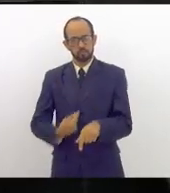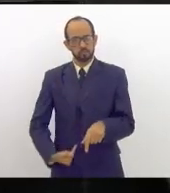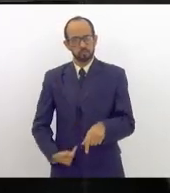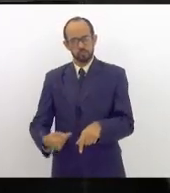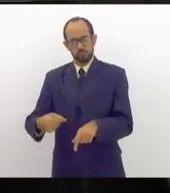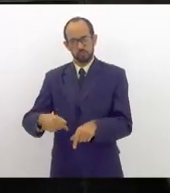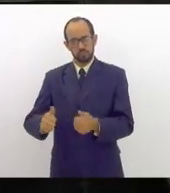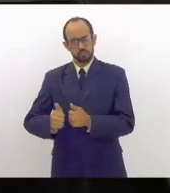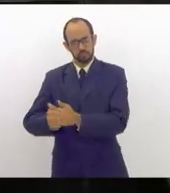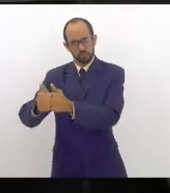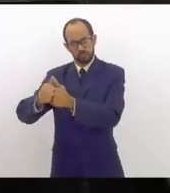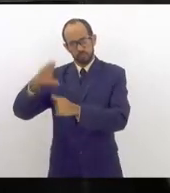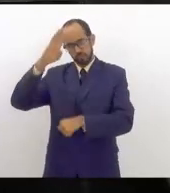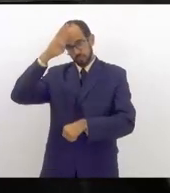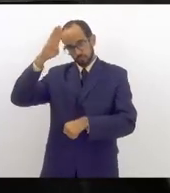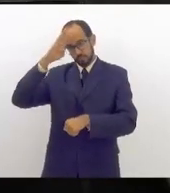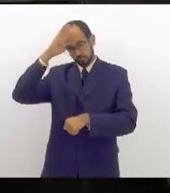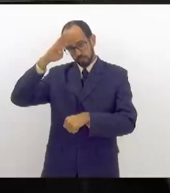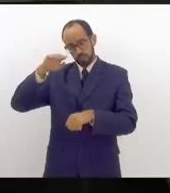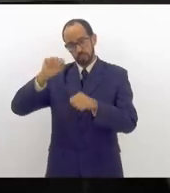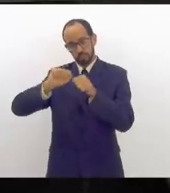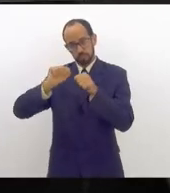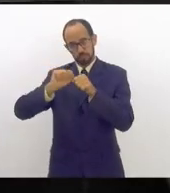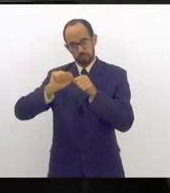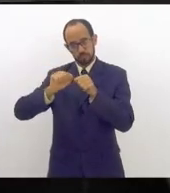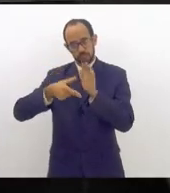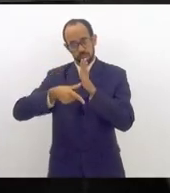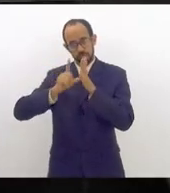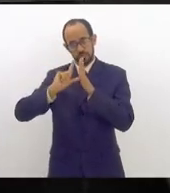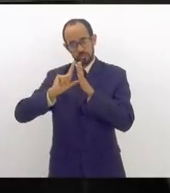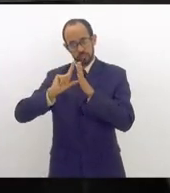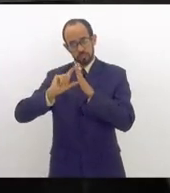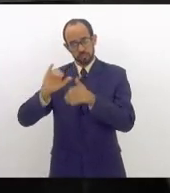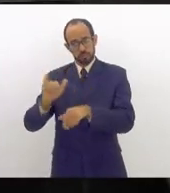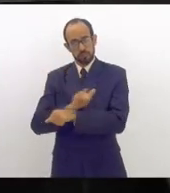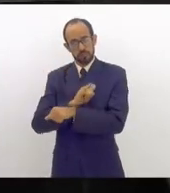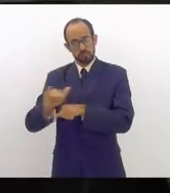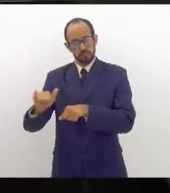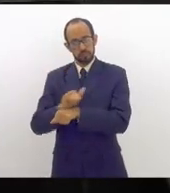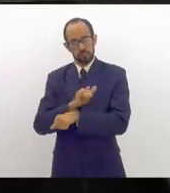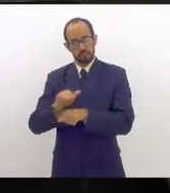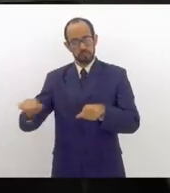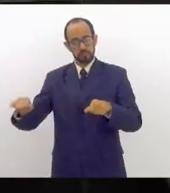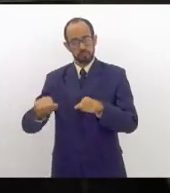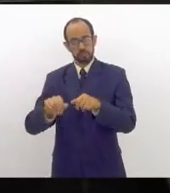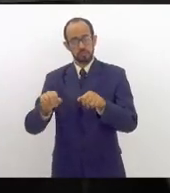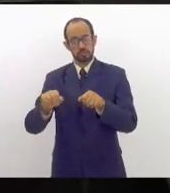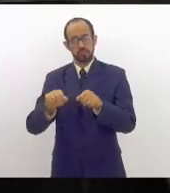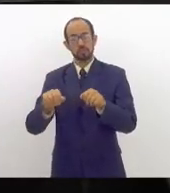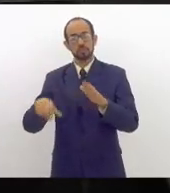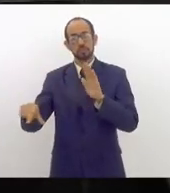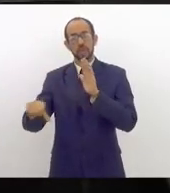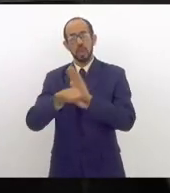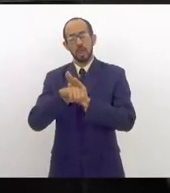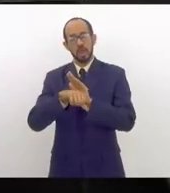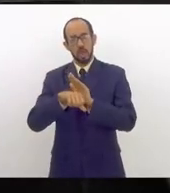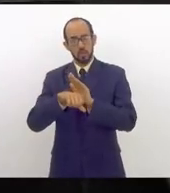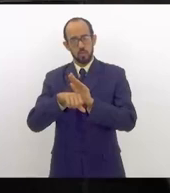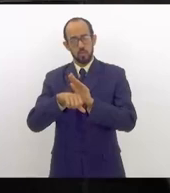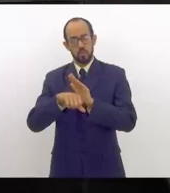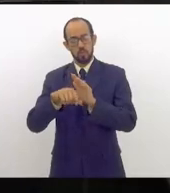se aplicou e se adiantou de fazer uma manobra ilegal, inclusive. Porque todo